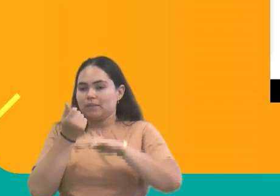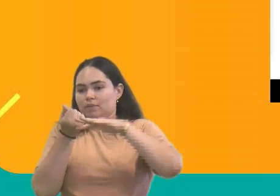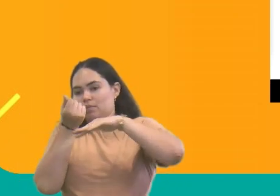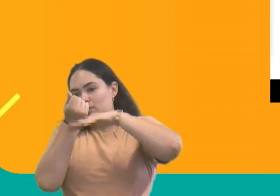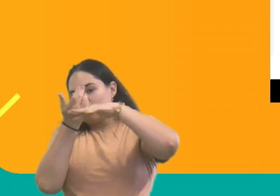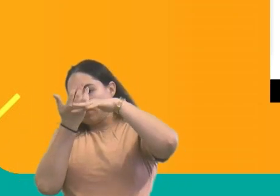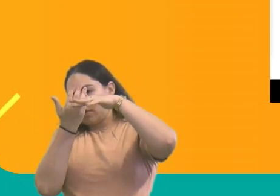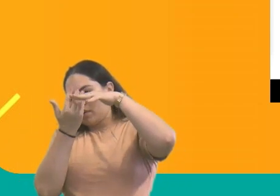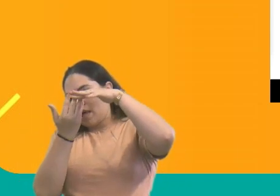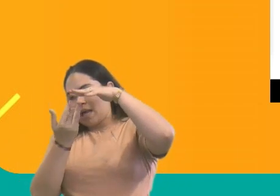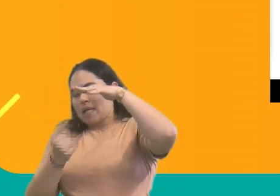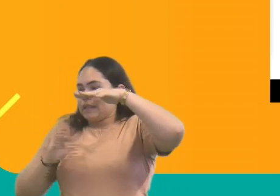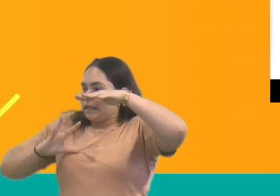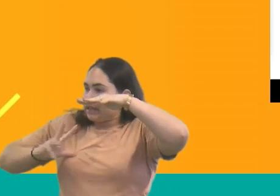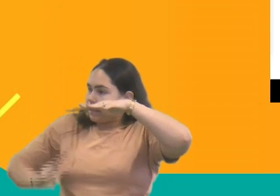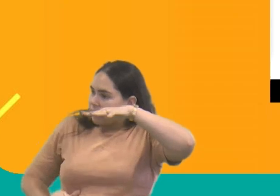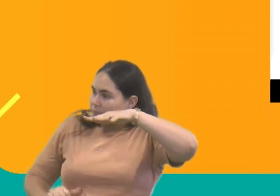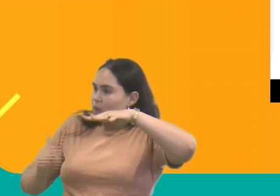água límpida.